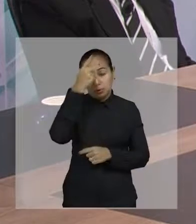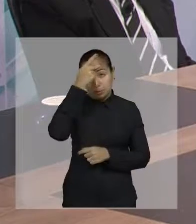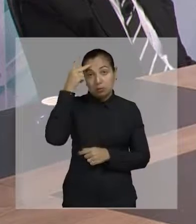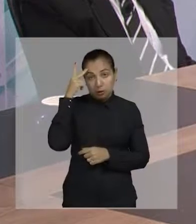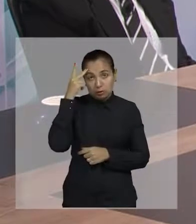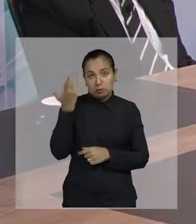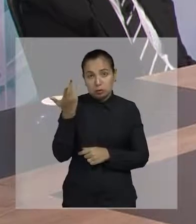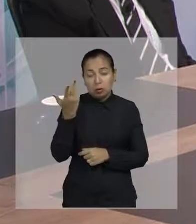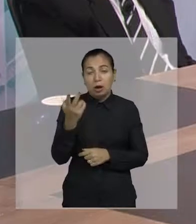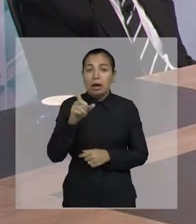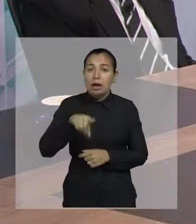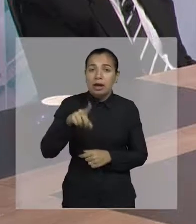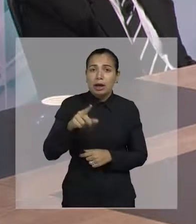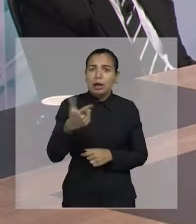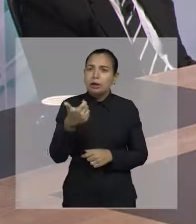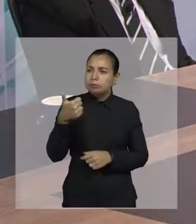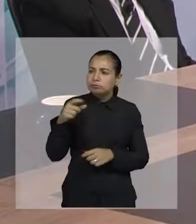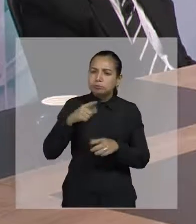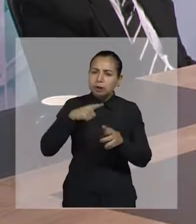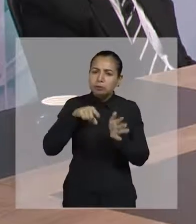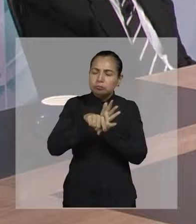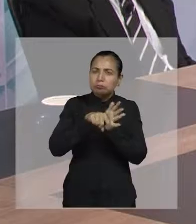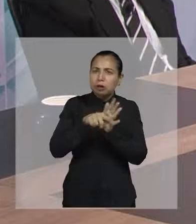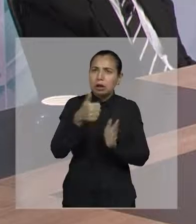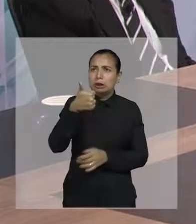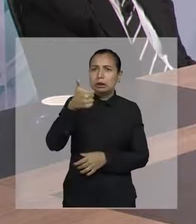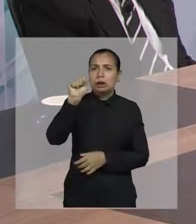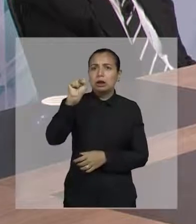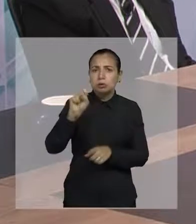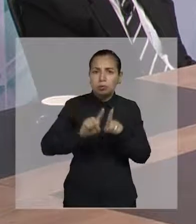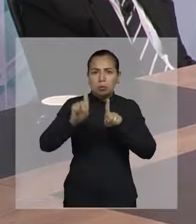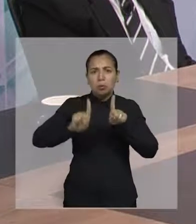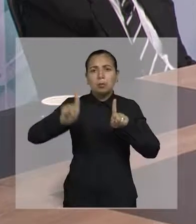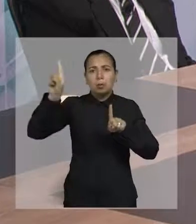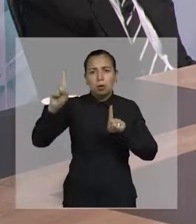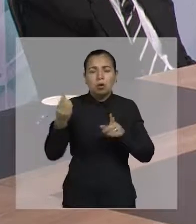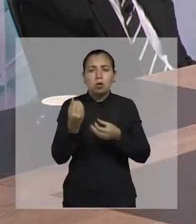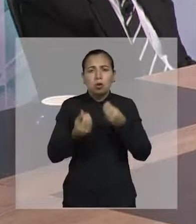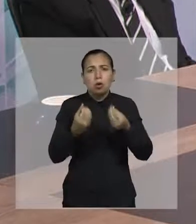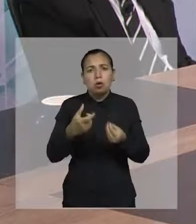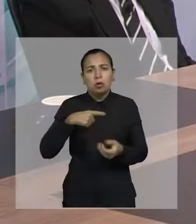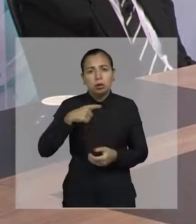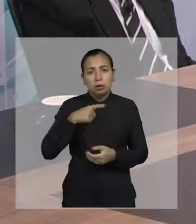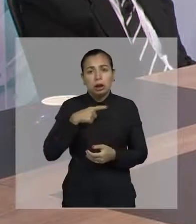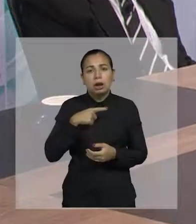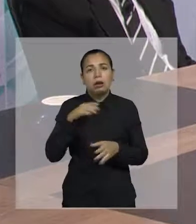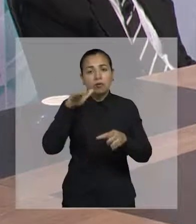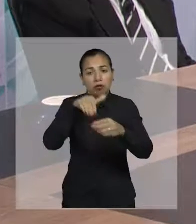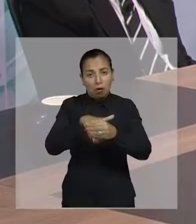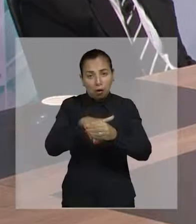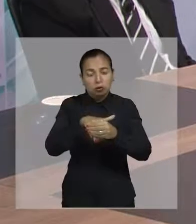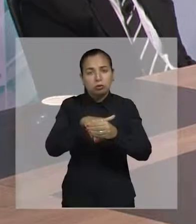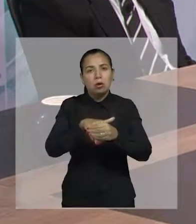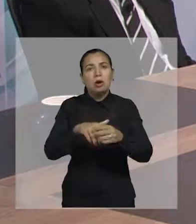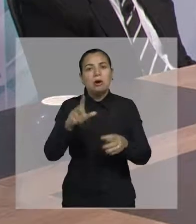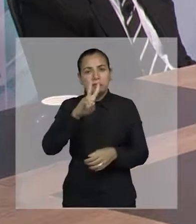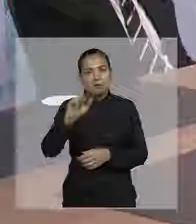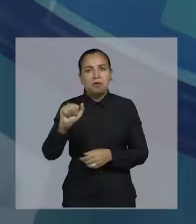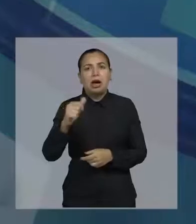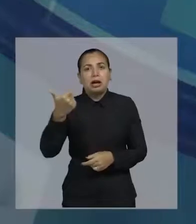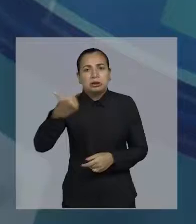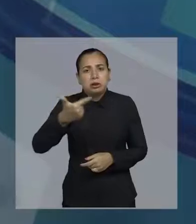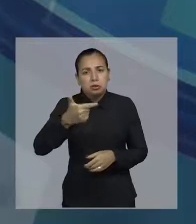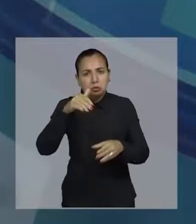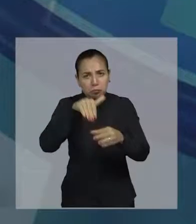torno de 18 ou 20 pontos percentuais, que seria o suficiente para colocar o PT no segundo turno. Há quem admita que o